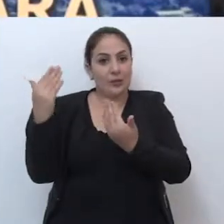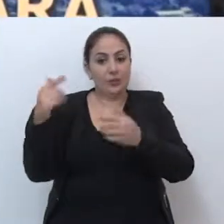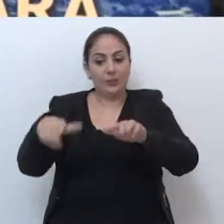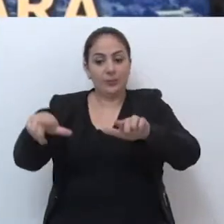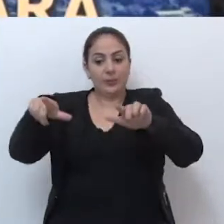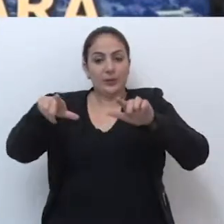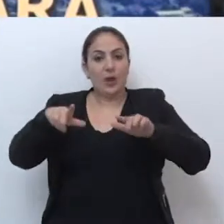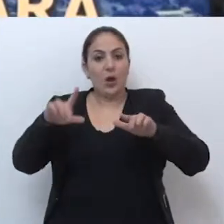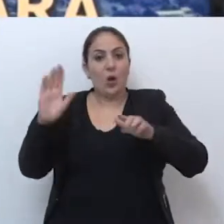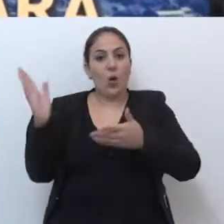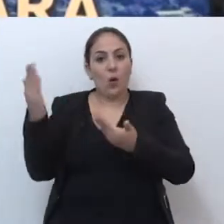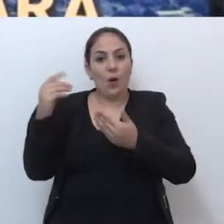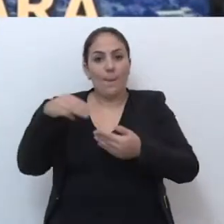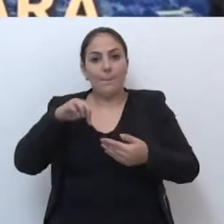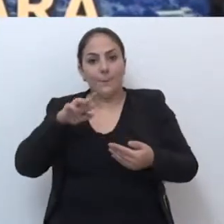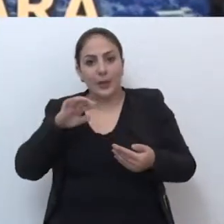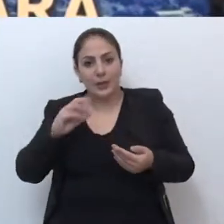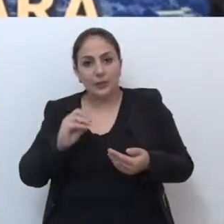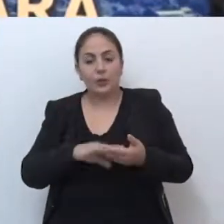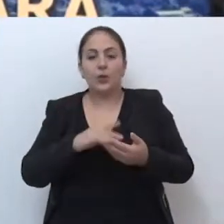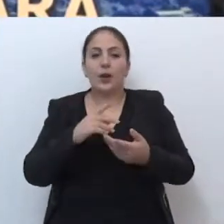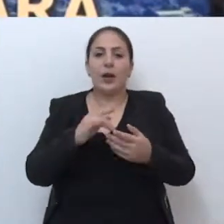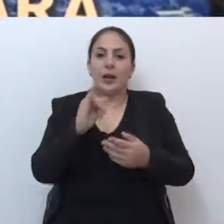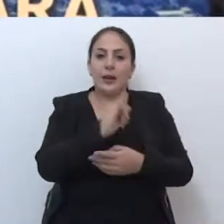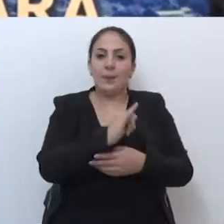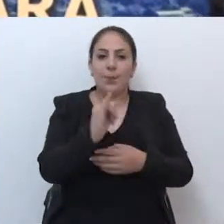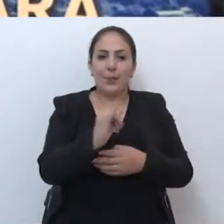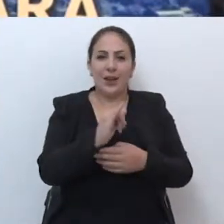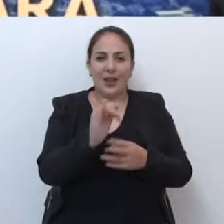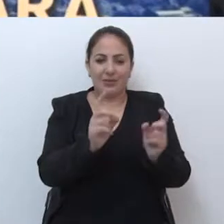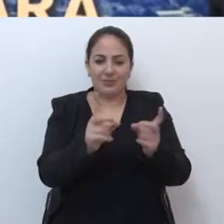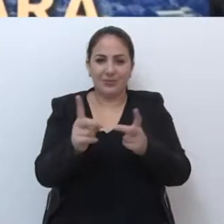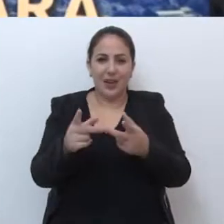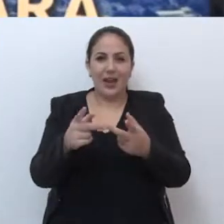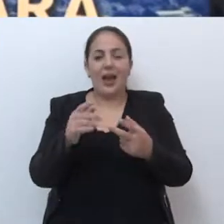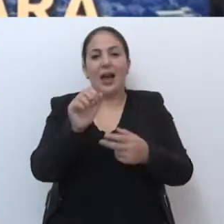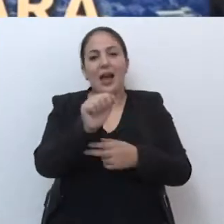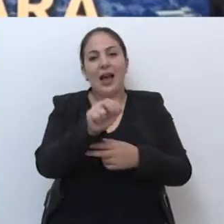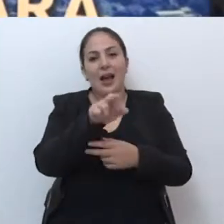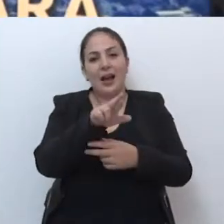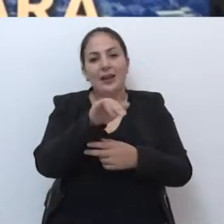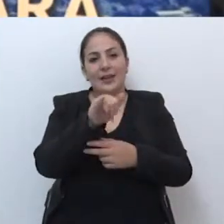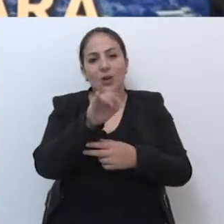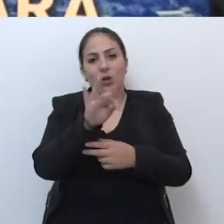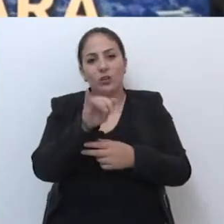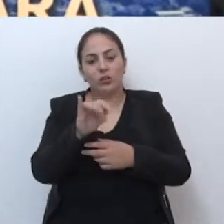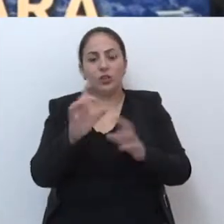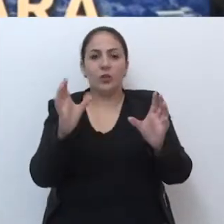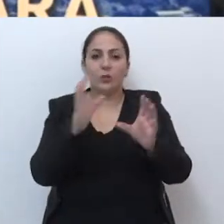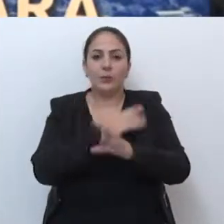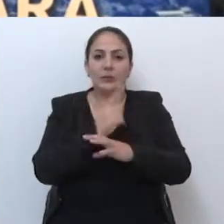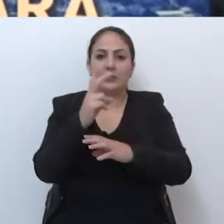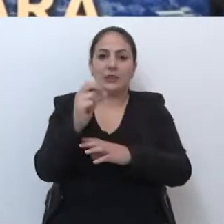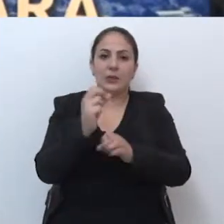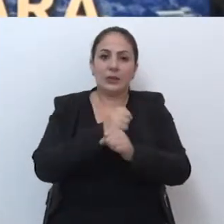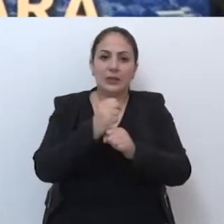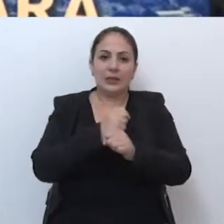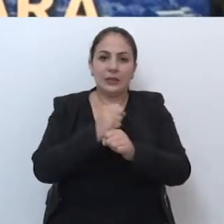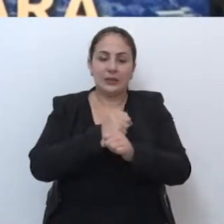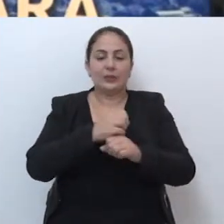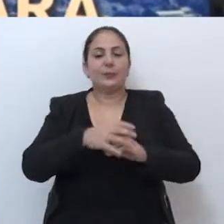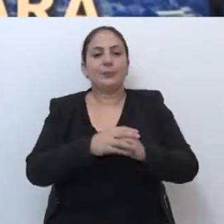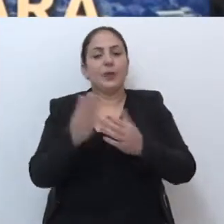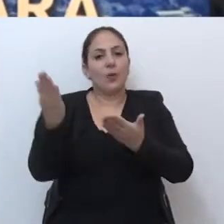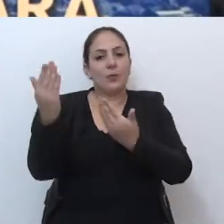de honra ao mérito. Trata-se da imobiliária Ariotti, que está completando 50 anos. A